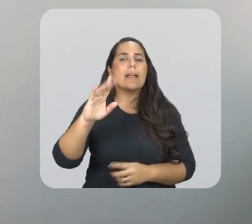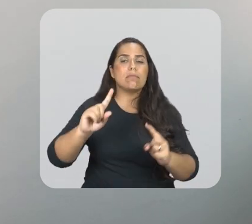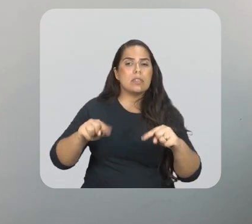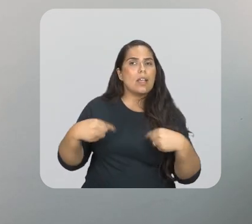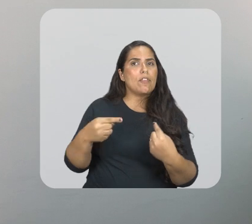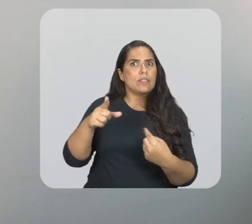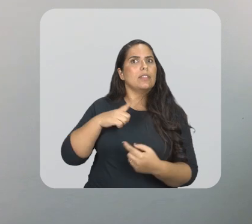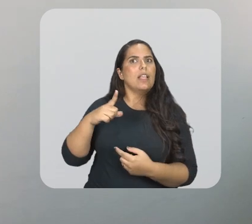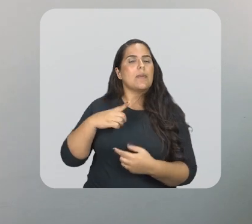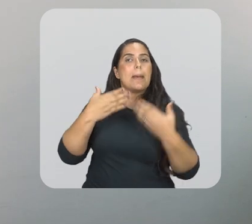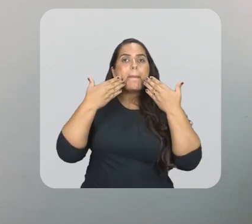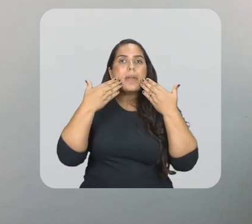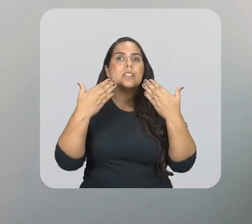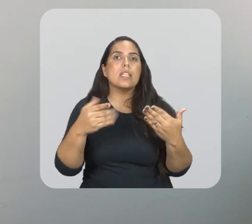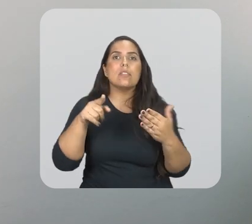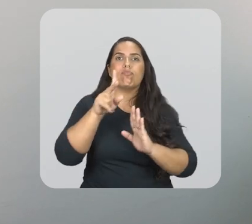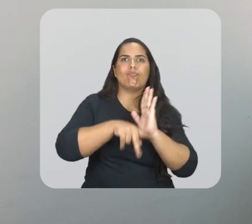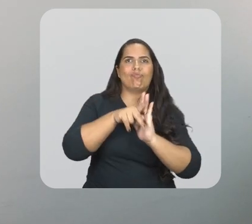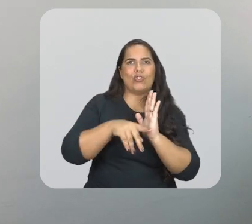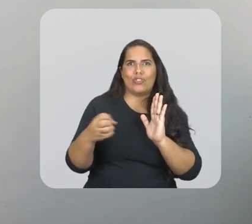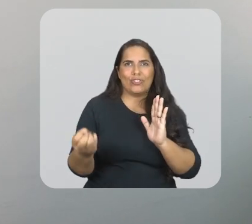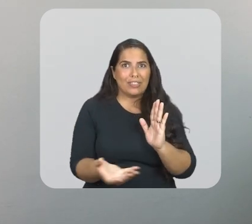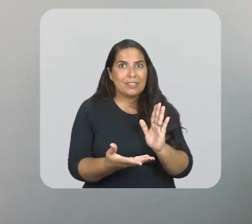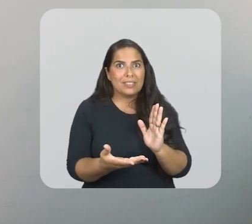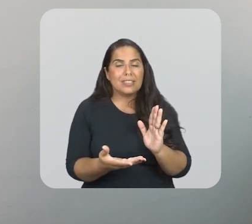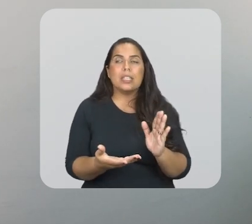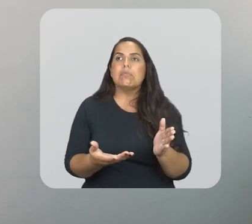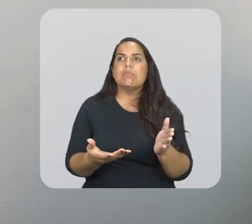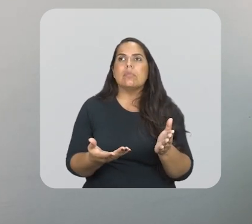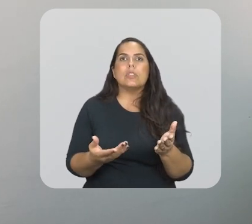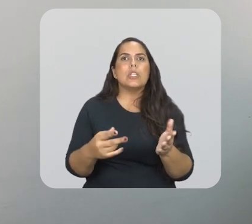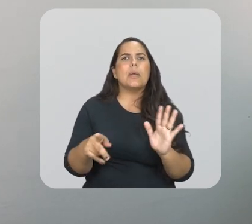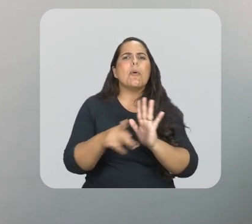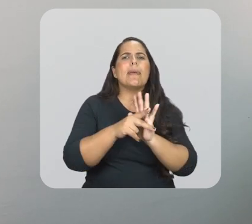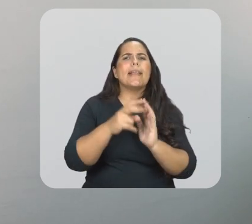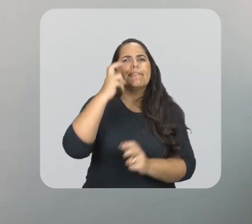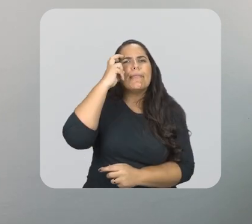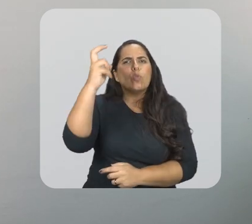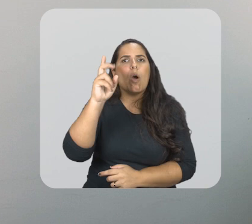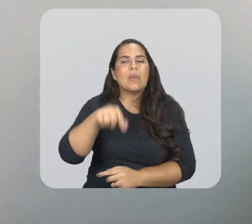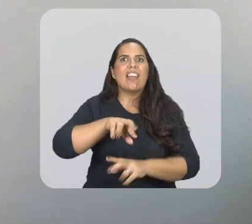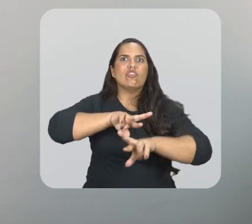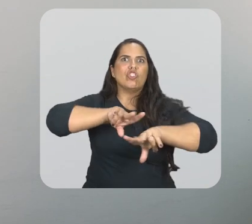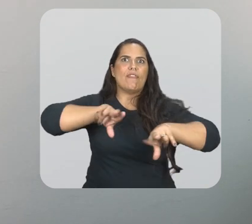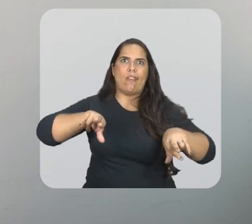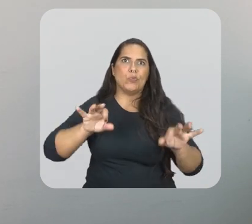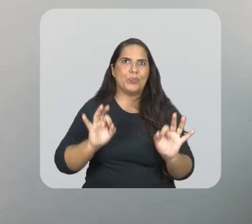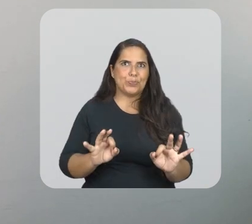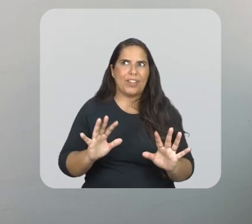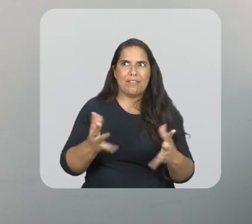principais desafios que você enfrentou para apresentar esse projeto de inovação e propriedade intelectual? Porque é um evento muito